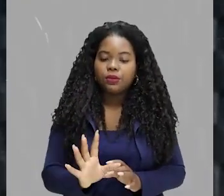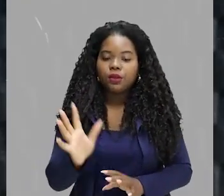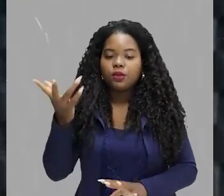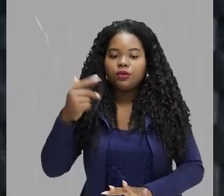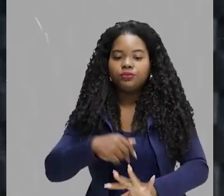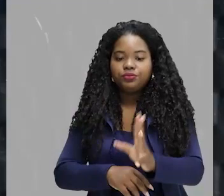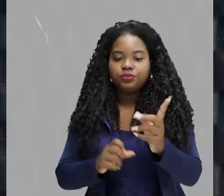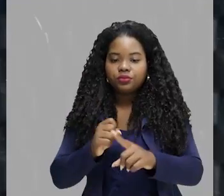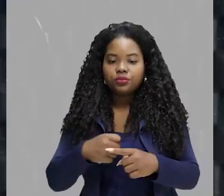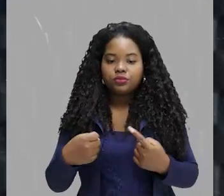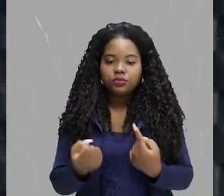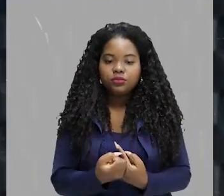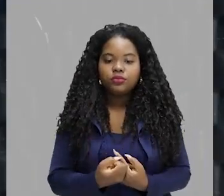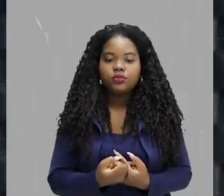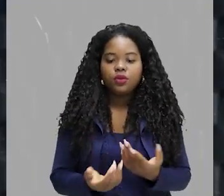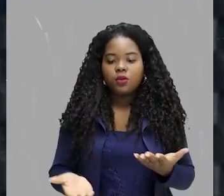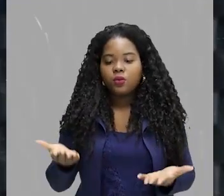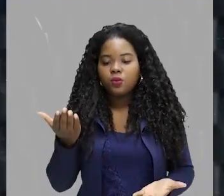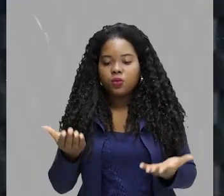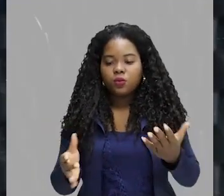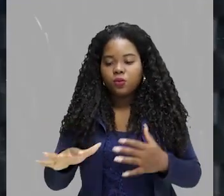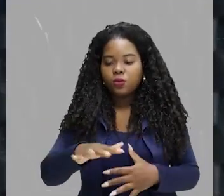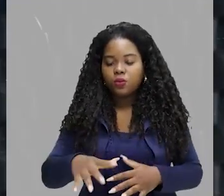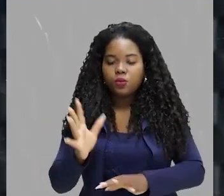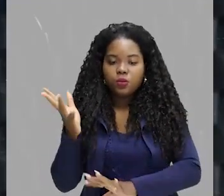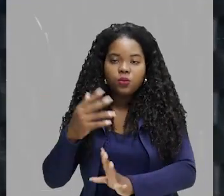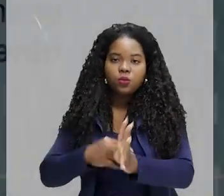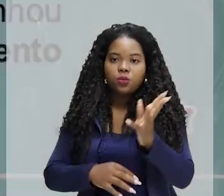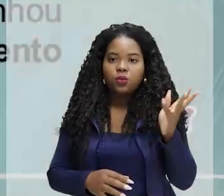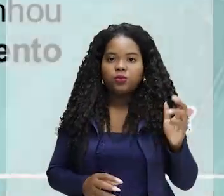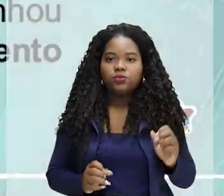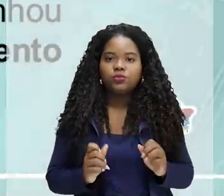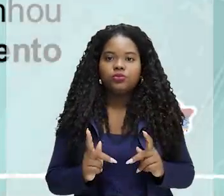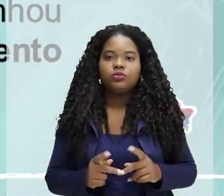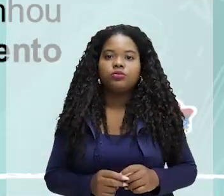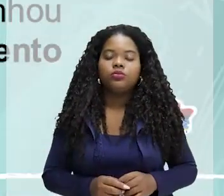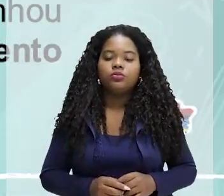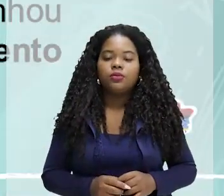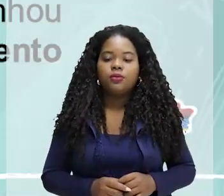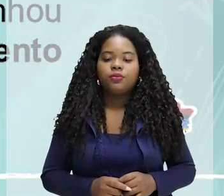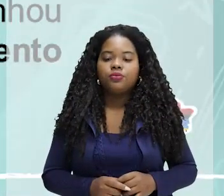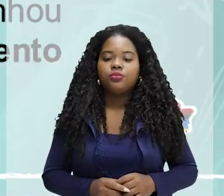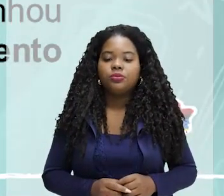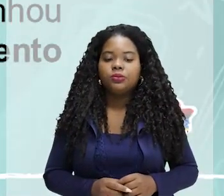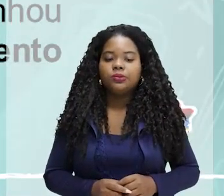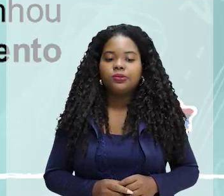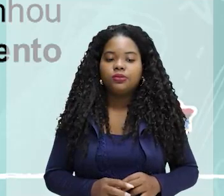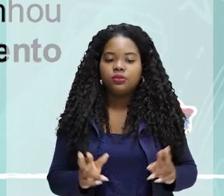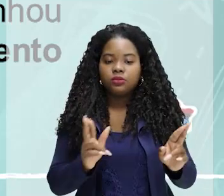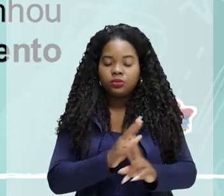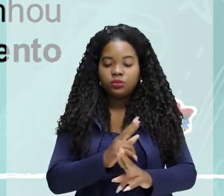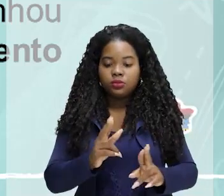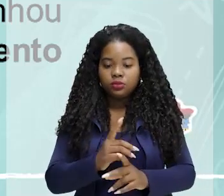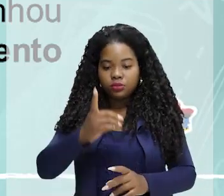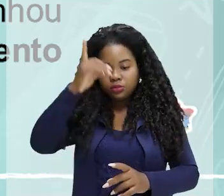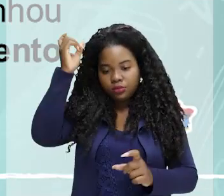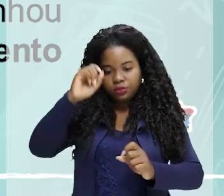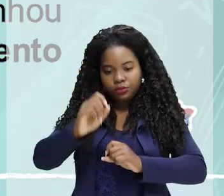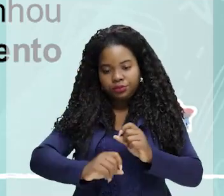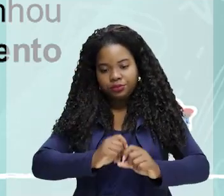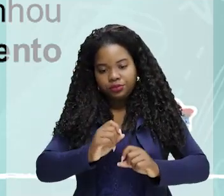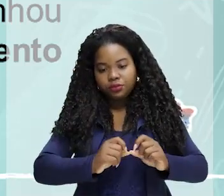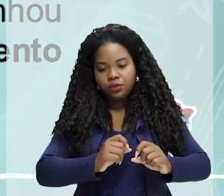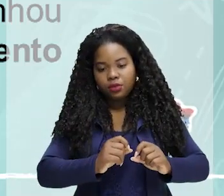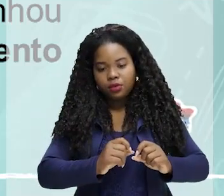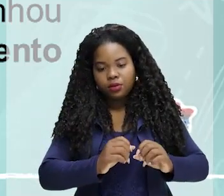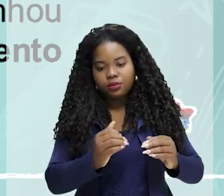impactos socioambientais, no equilíbrio ambiental, certo? Associado a isso, a ideia de crescimento